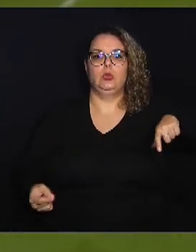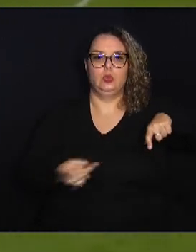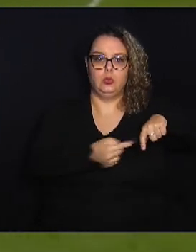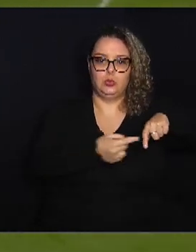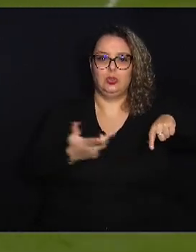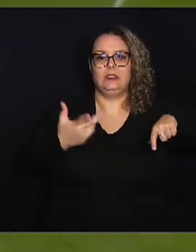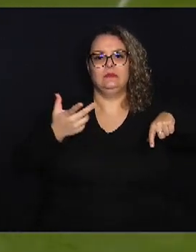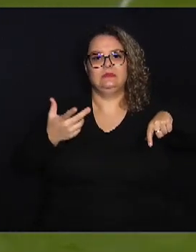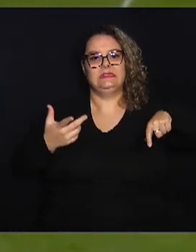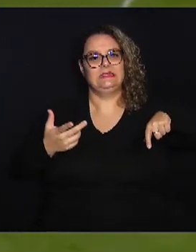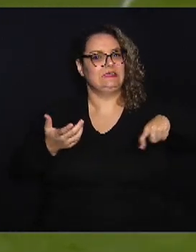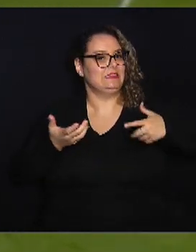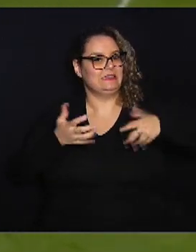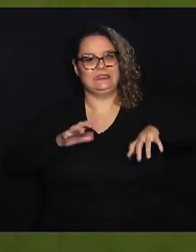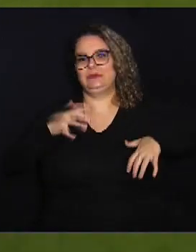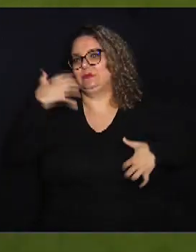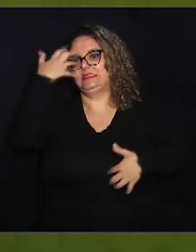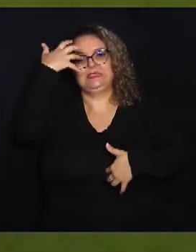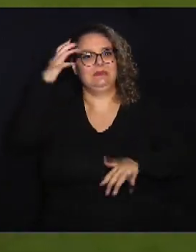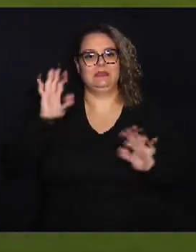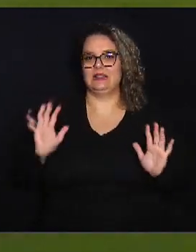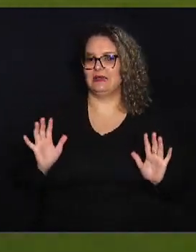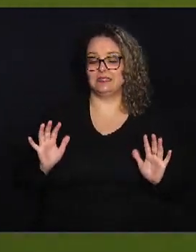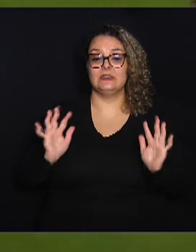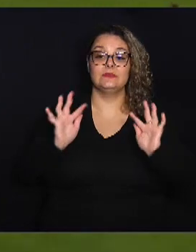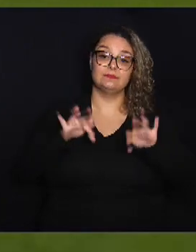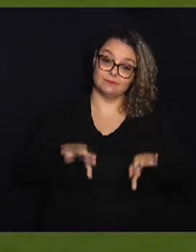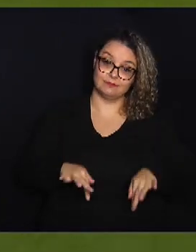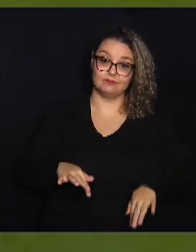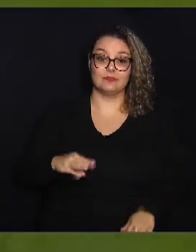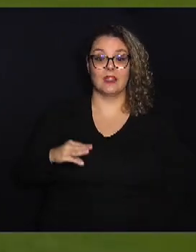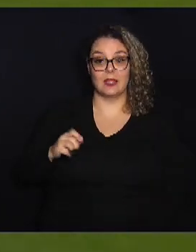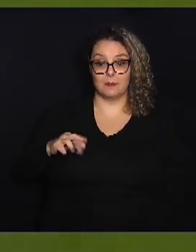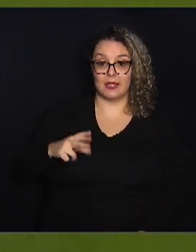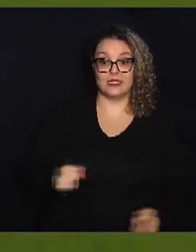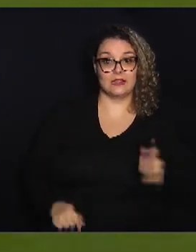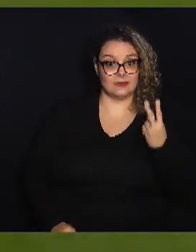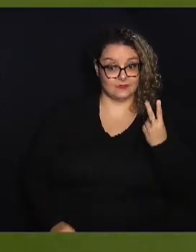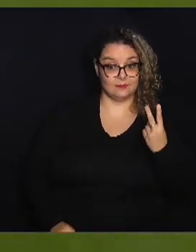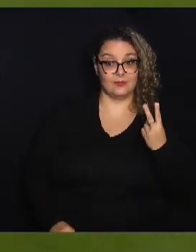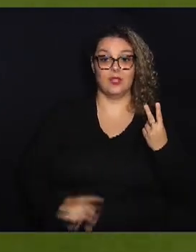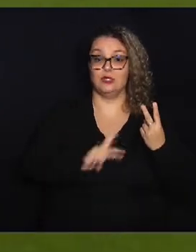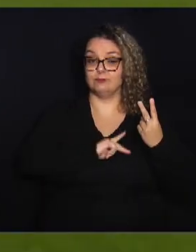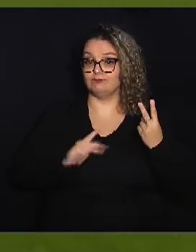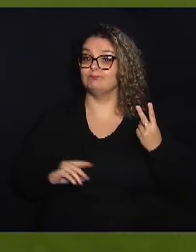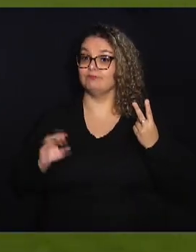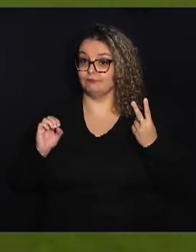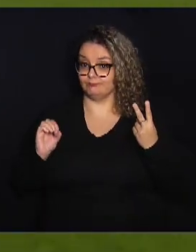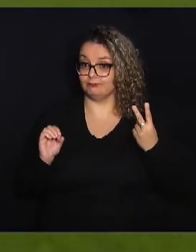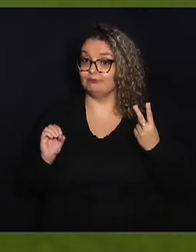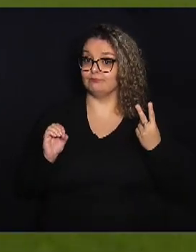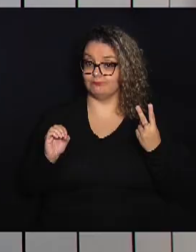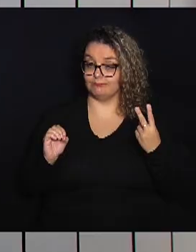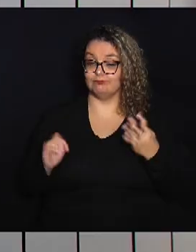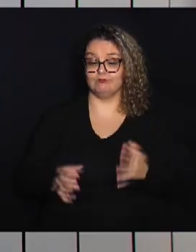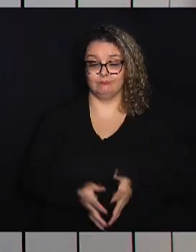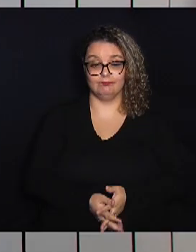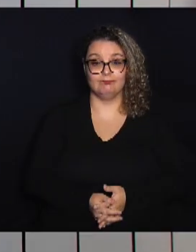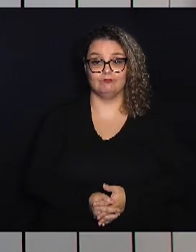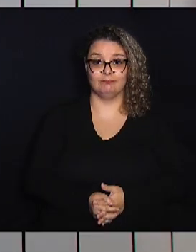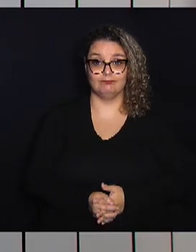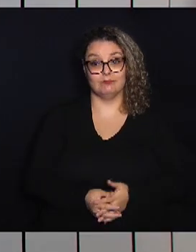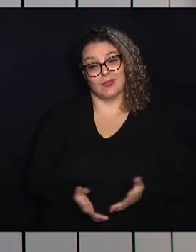de mal com a macaca, né? E no fim, América 2, Ponte Preta 0.